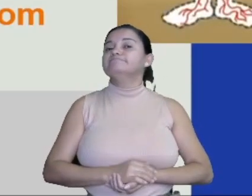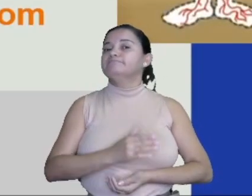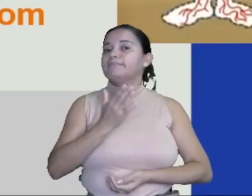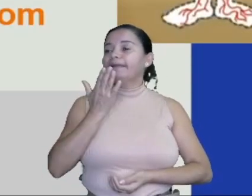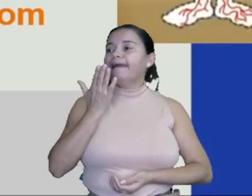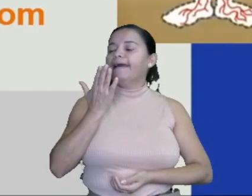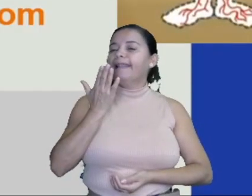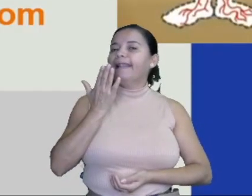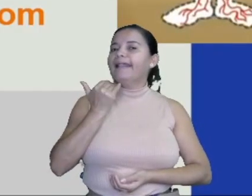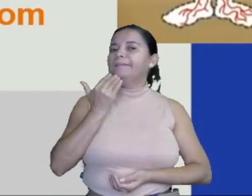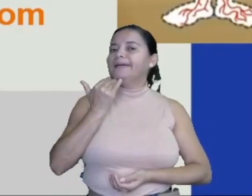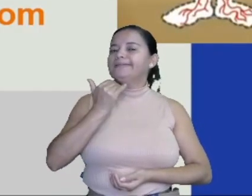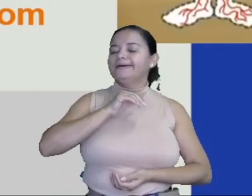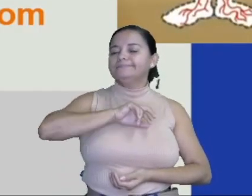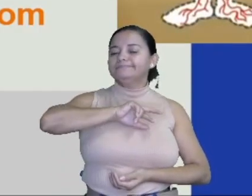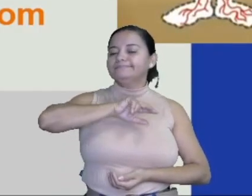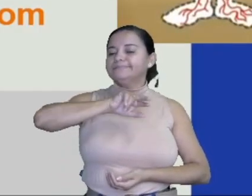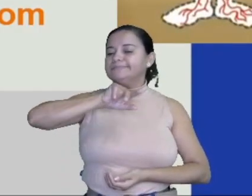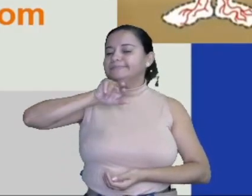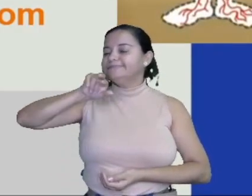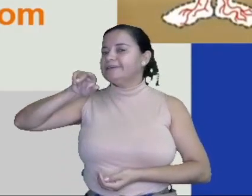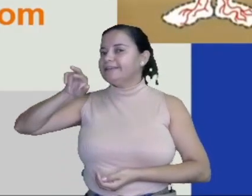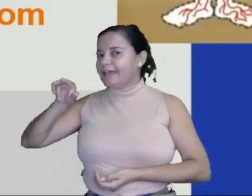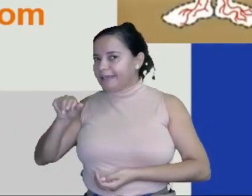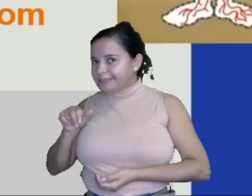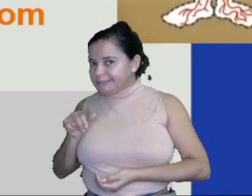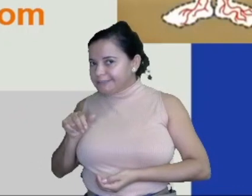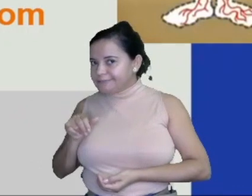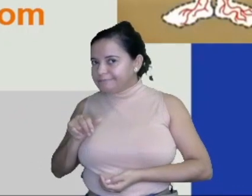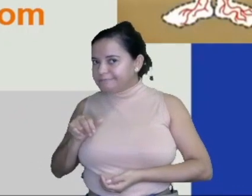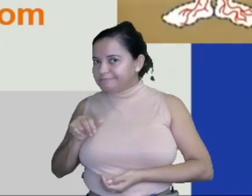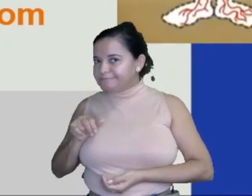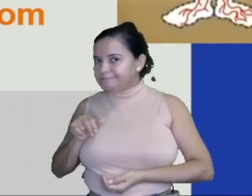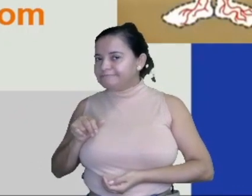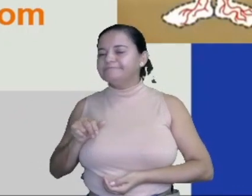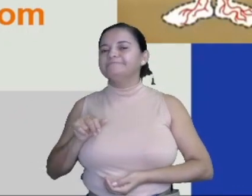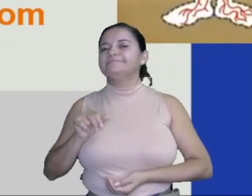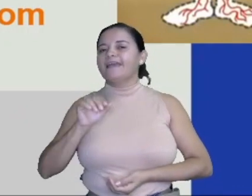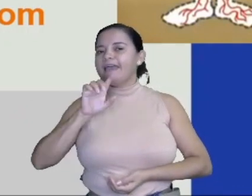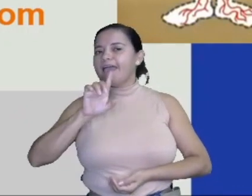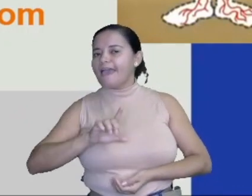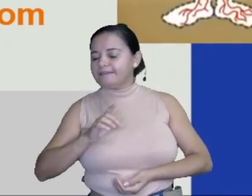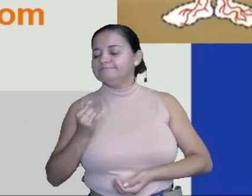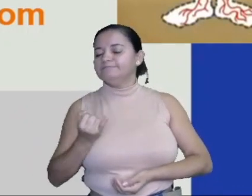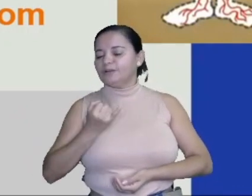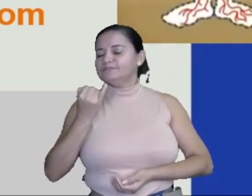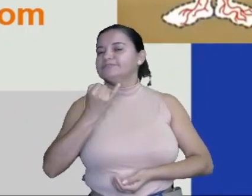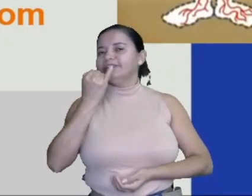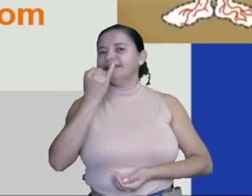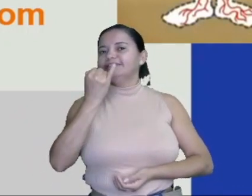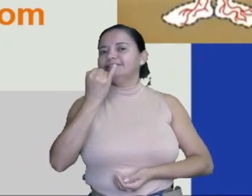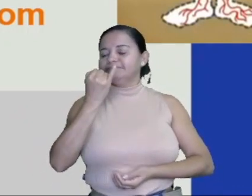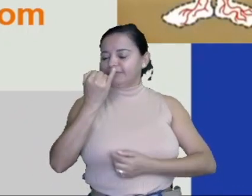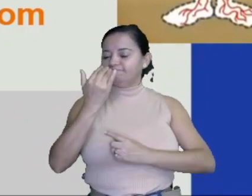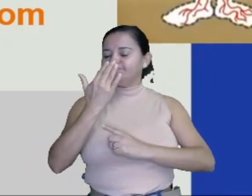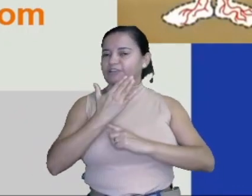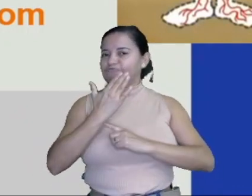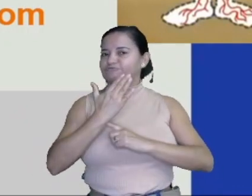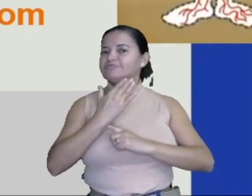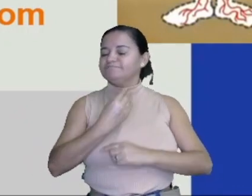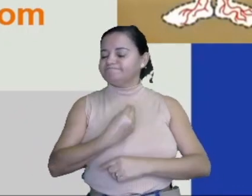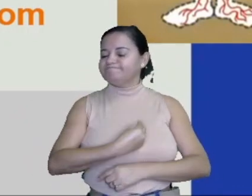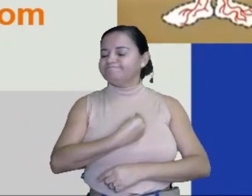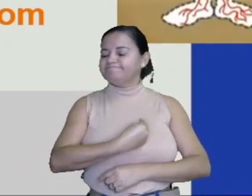Alimentar-se de forma saudável e equilibrada é essencial para garantir qualidade de